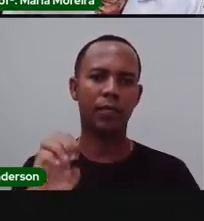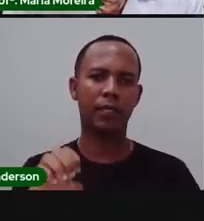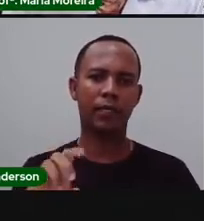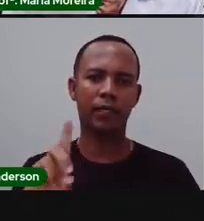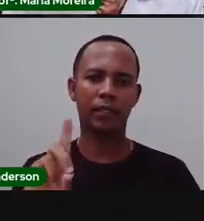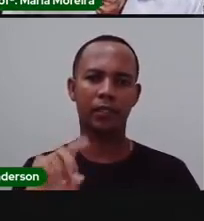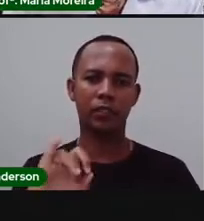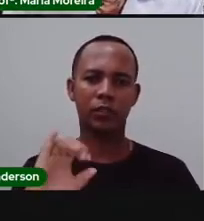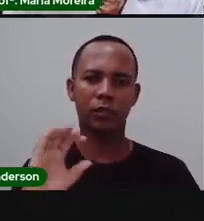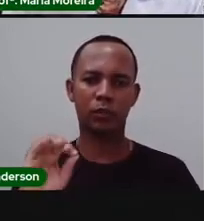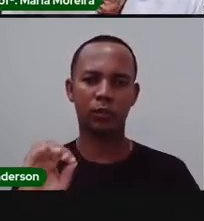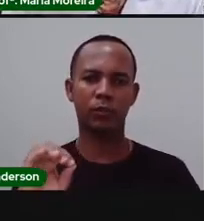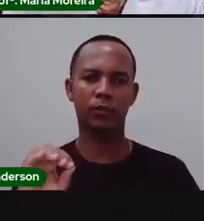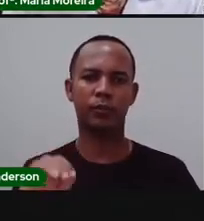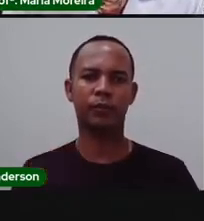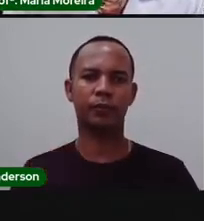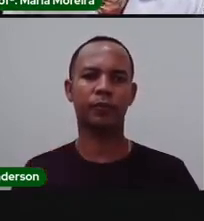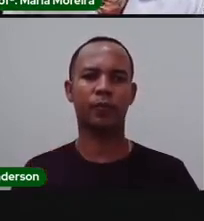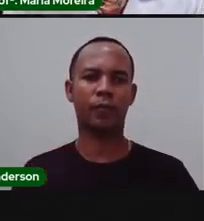mais forte.